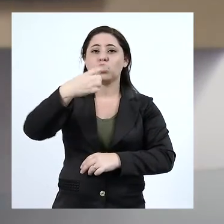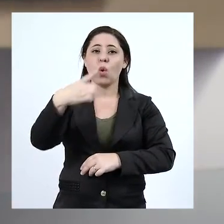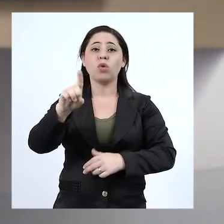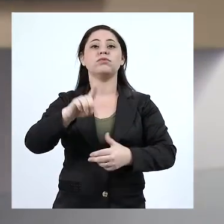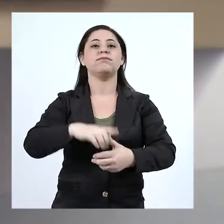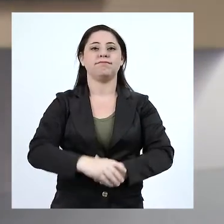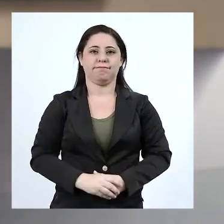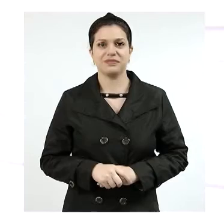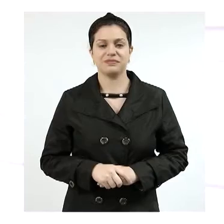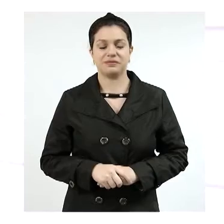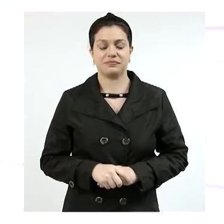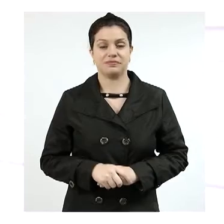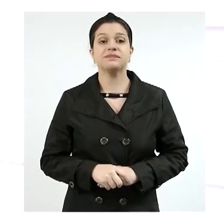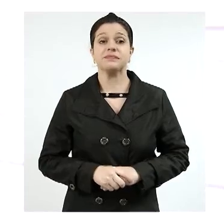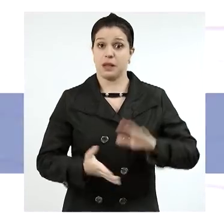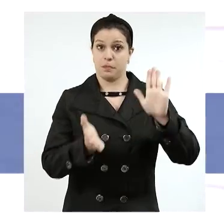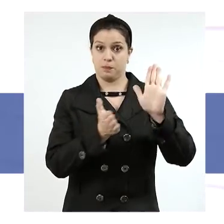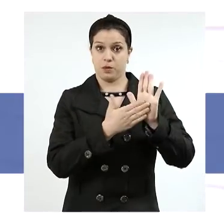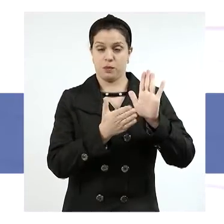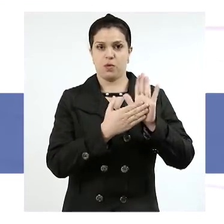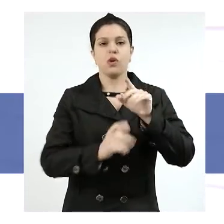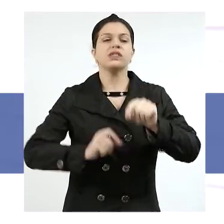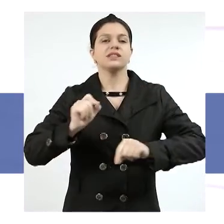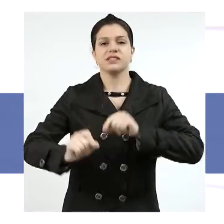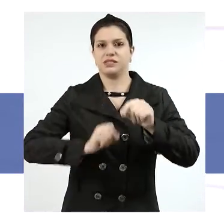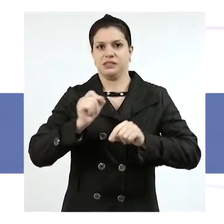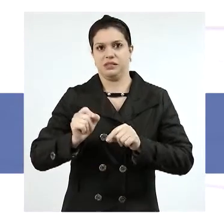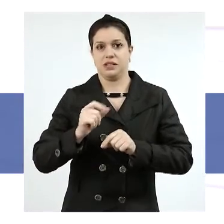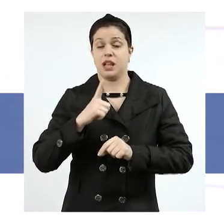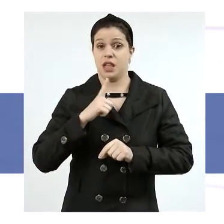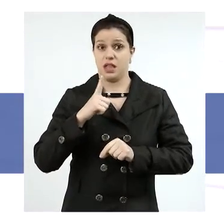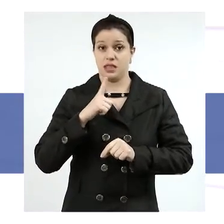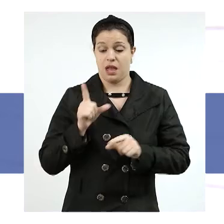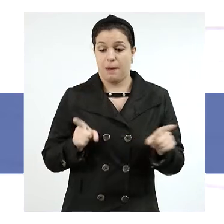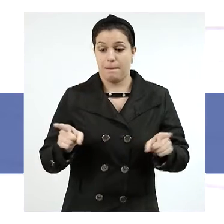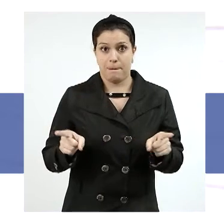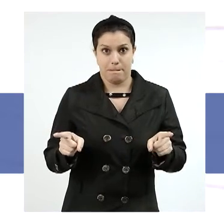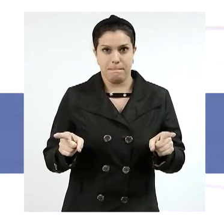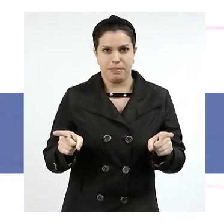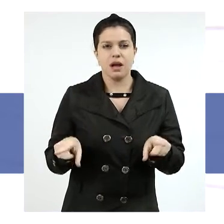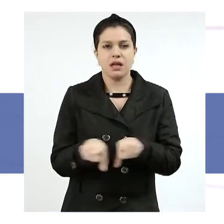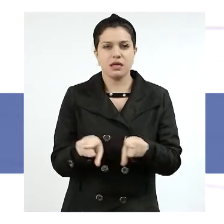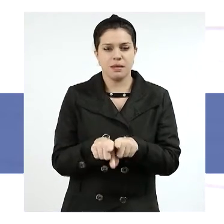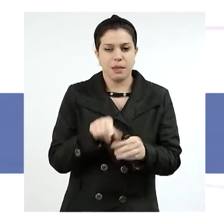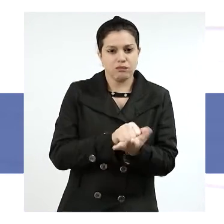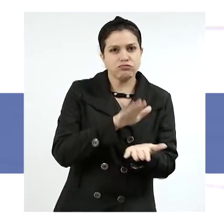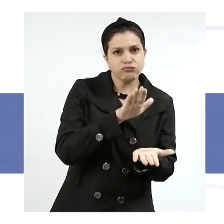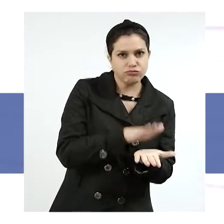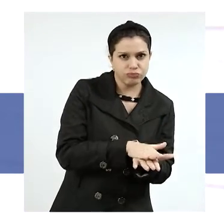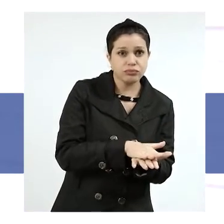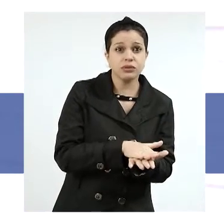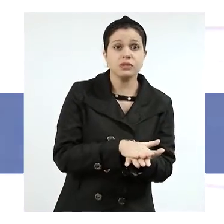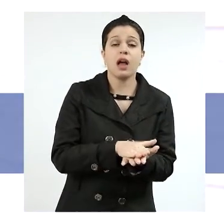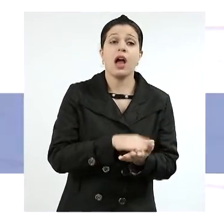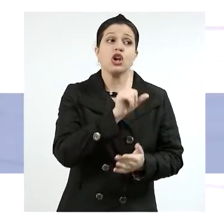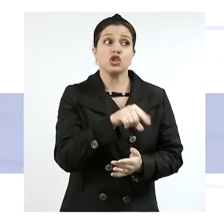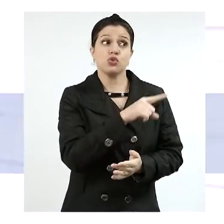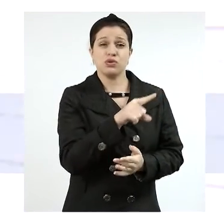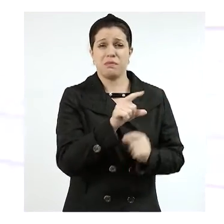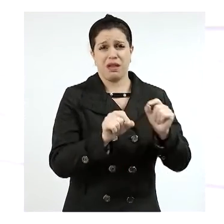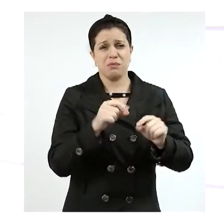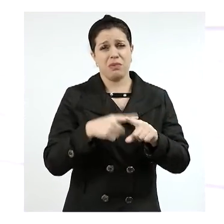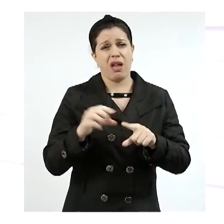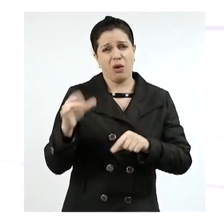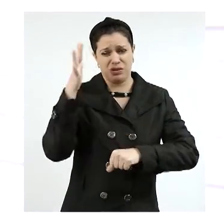repórter João Huberto. A proposta é para que os prazos e penalidades suspensos em decorrência da pandemia do